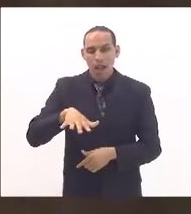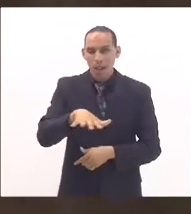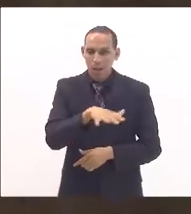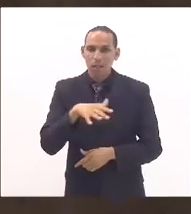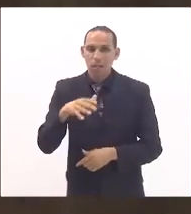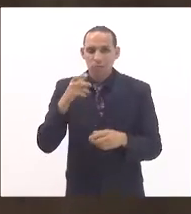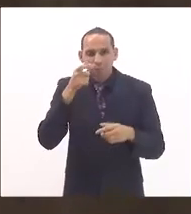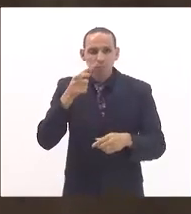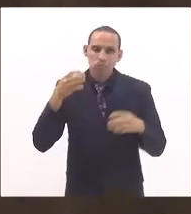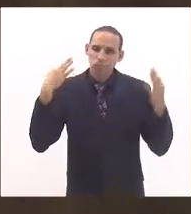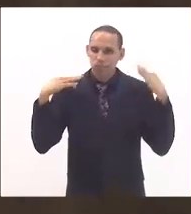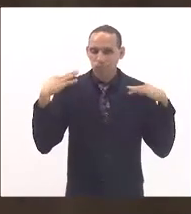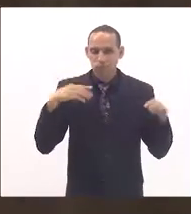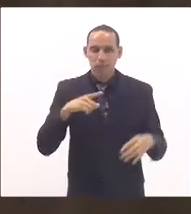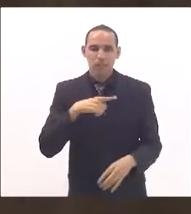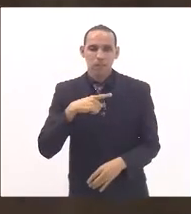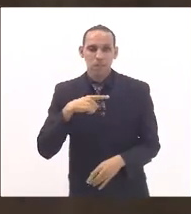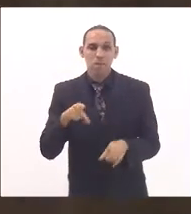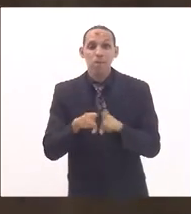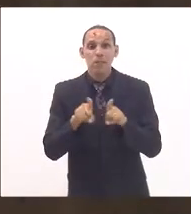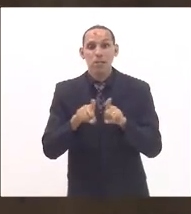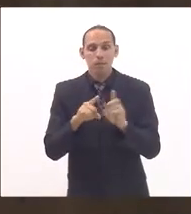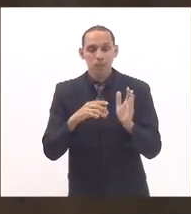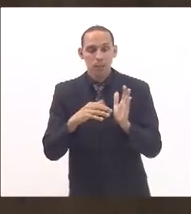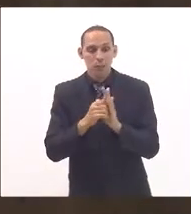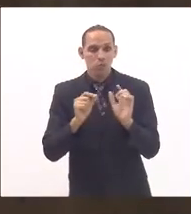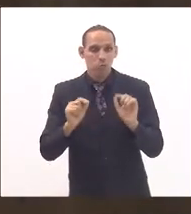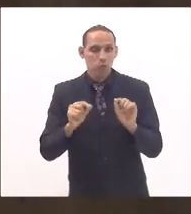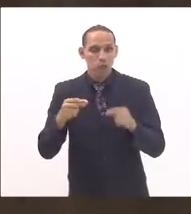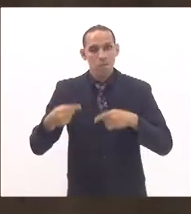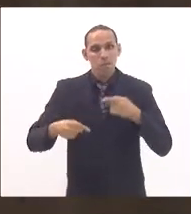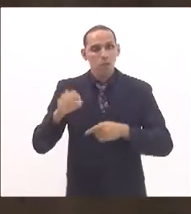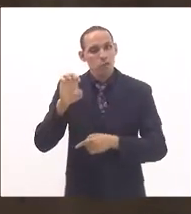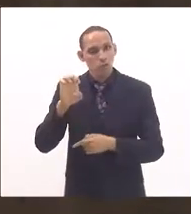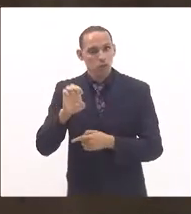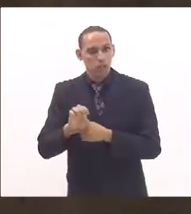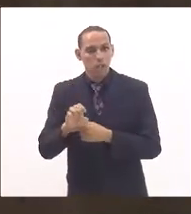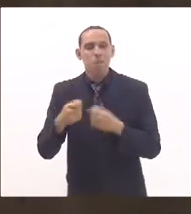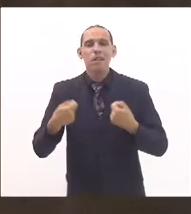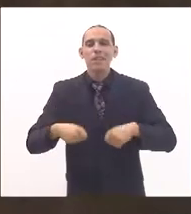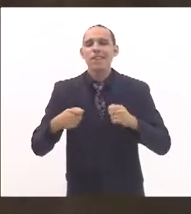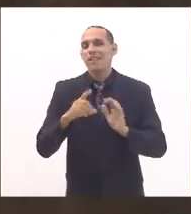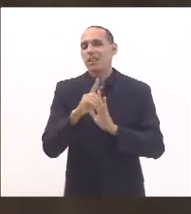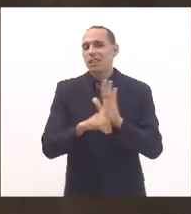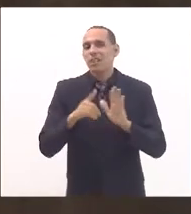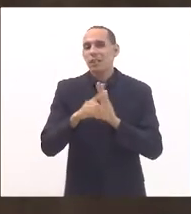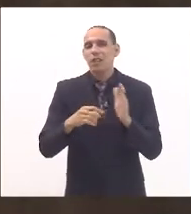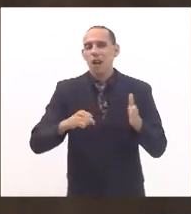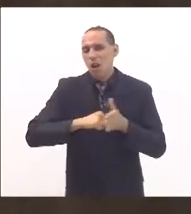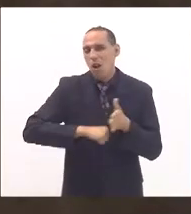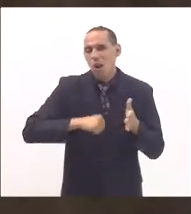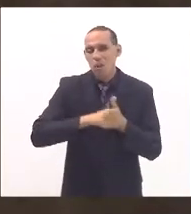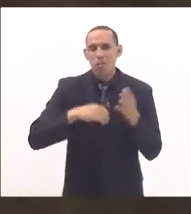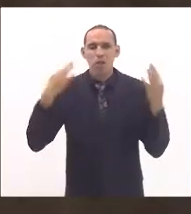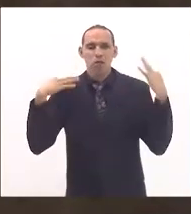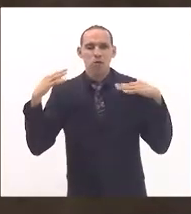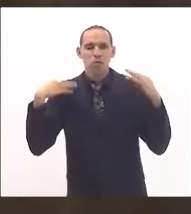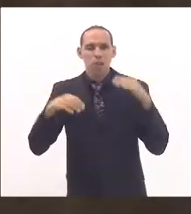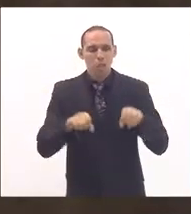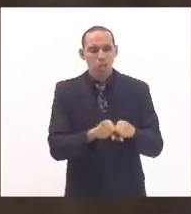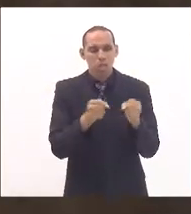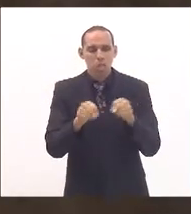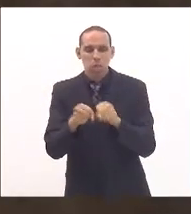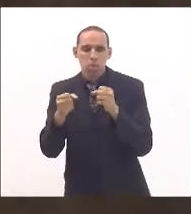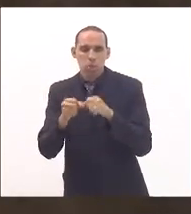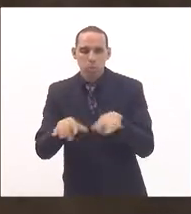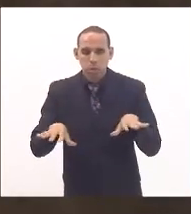turístico. Importante registrar também que a política estadual deve ter como diretriz o combate ao turismo predatório, o